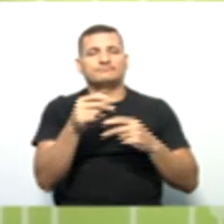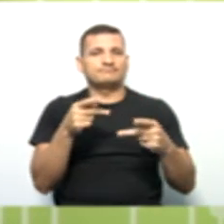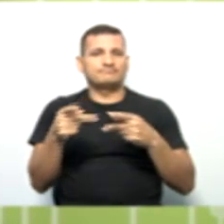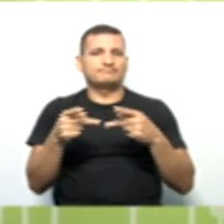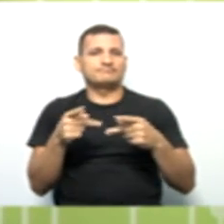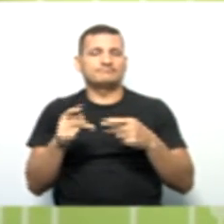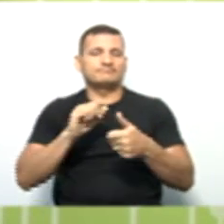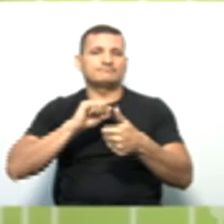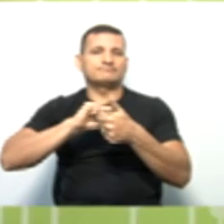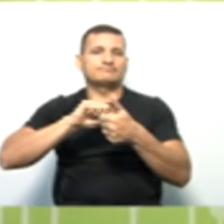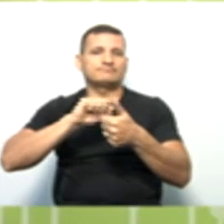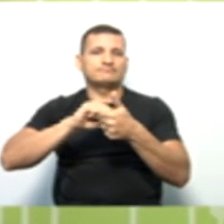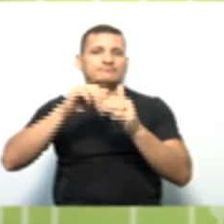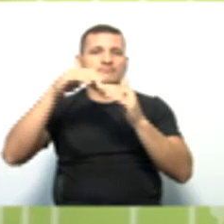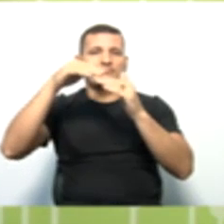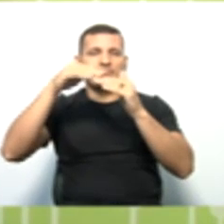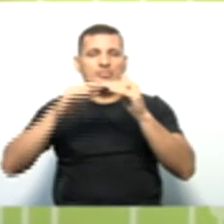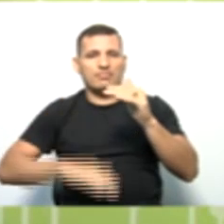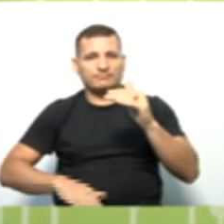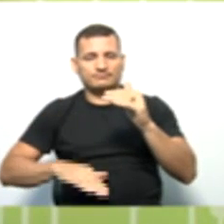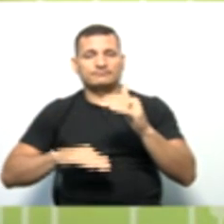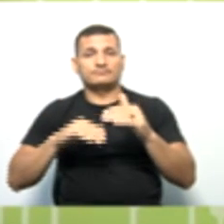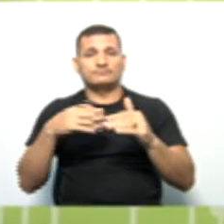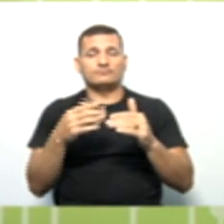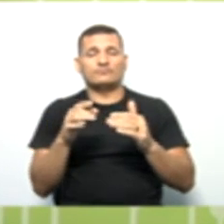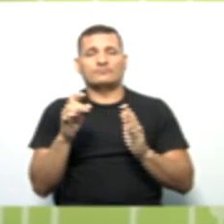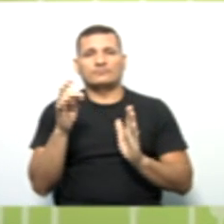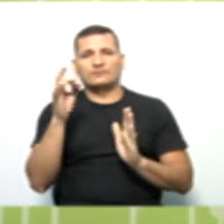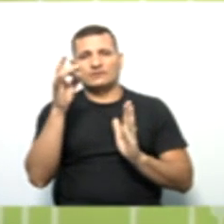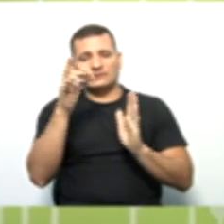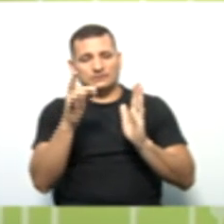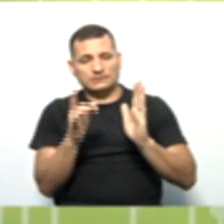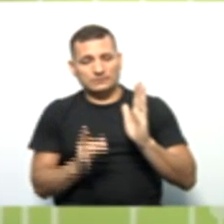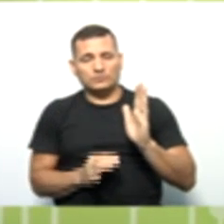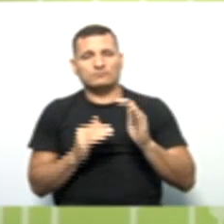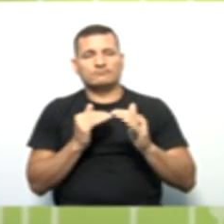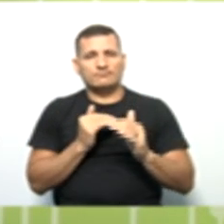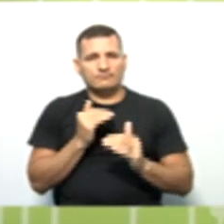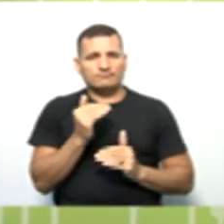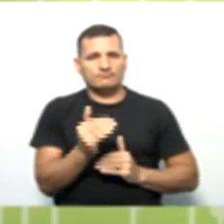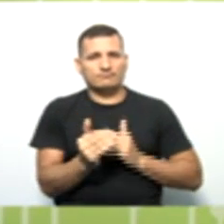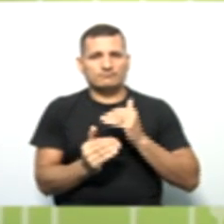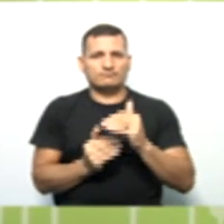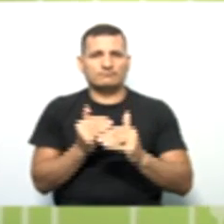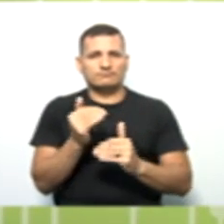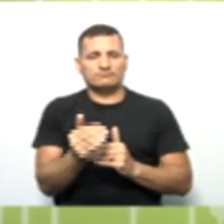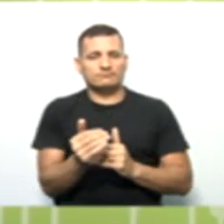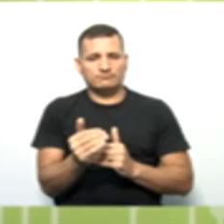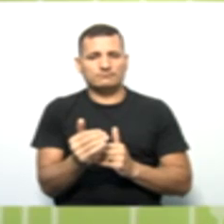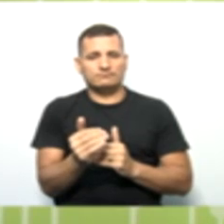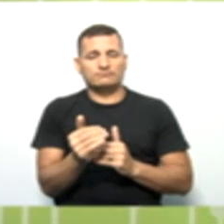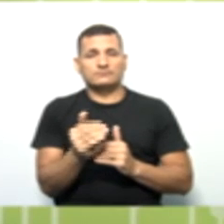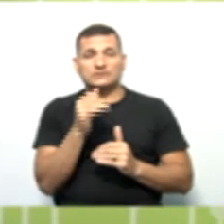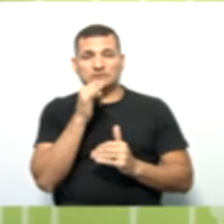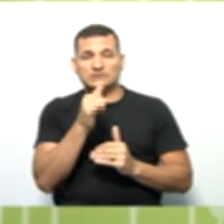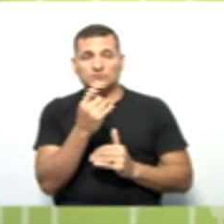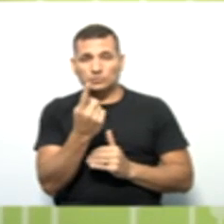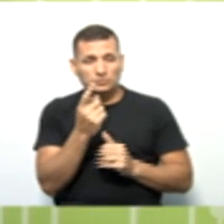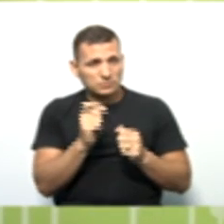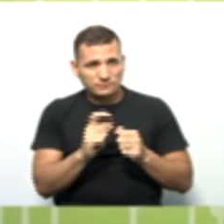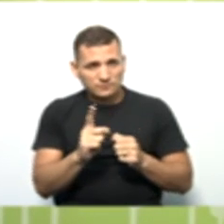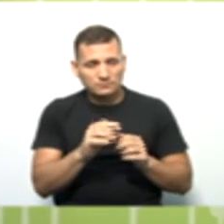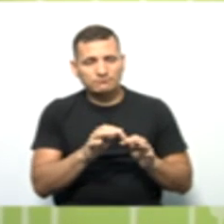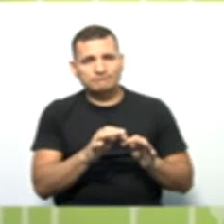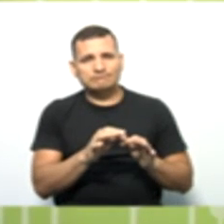uma qualidade menor, tá? Então, cada passo que eu deixo de seguir, mais distante daquela qualidade esperada eu